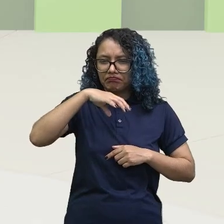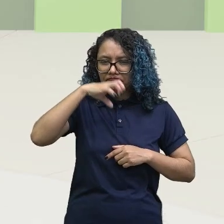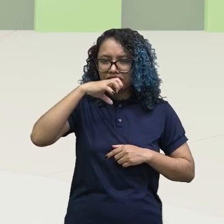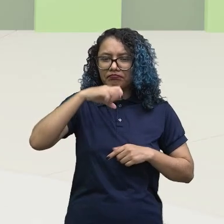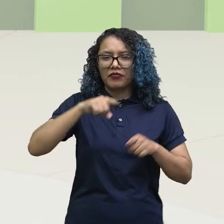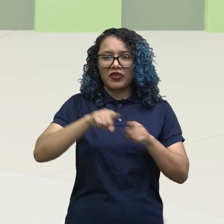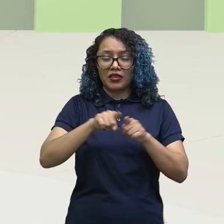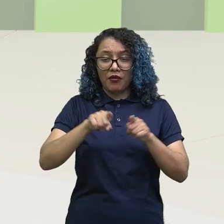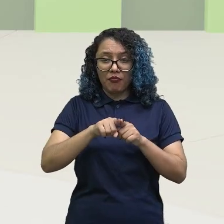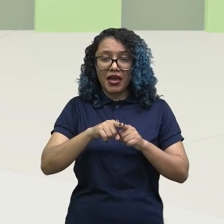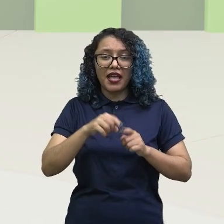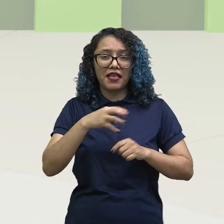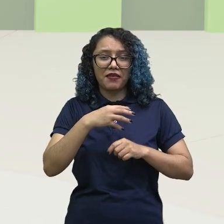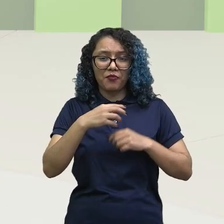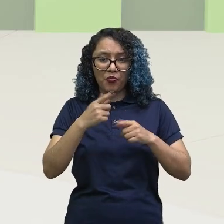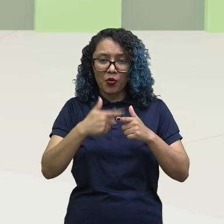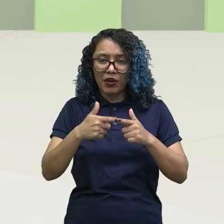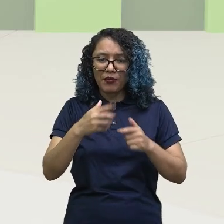órgão-alvo e